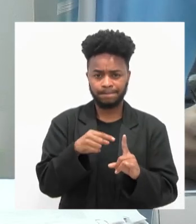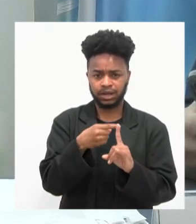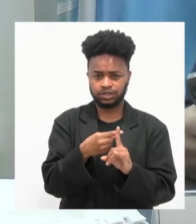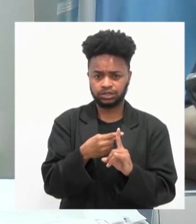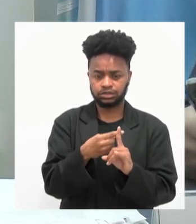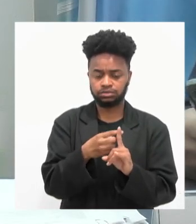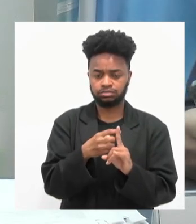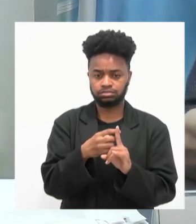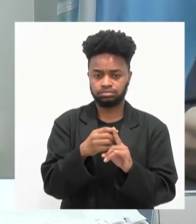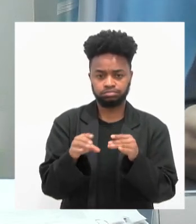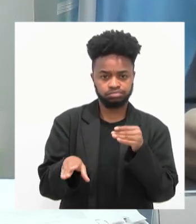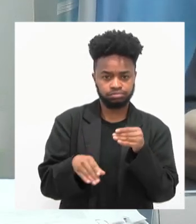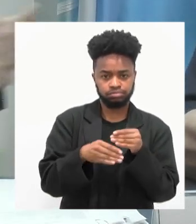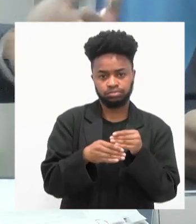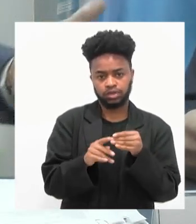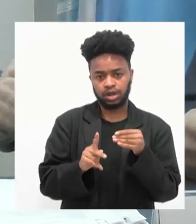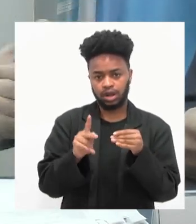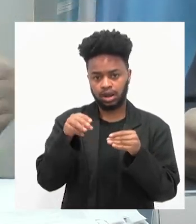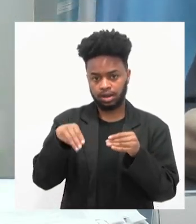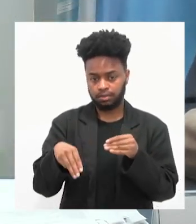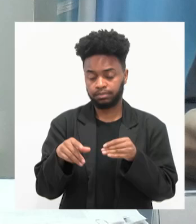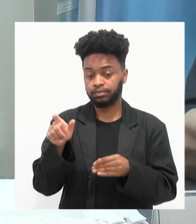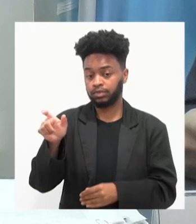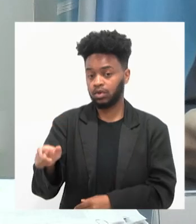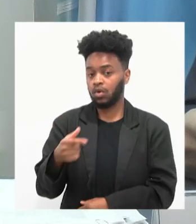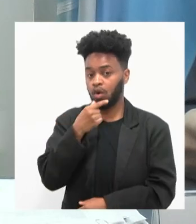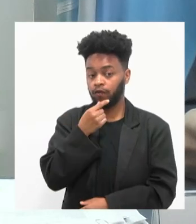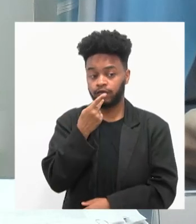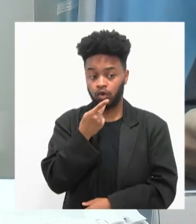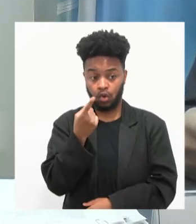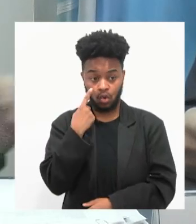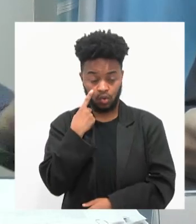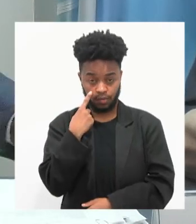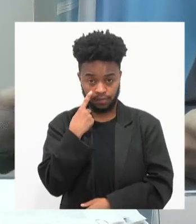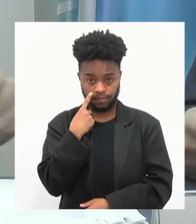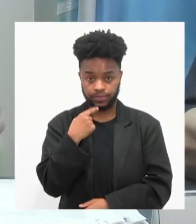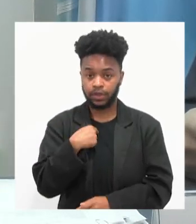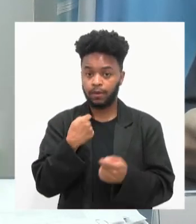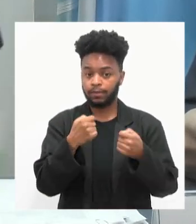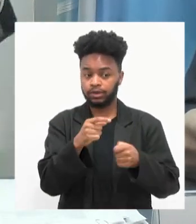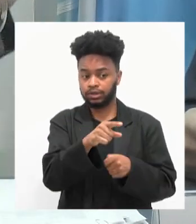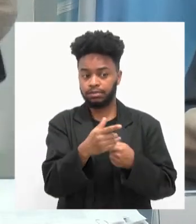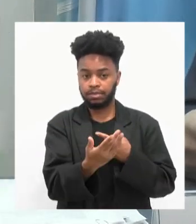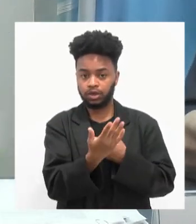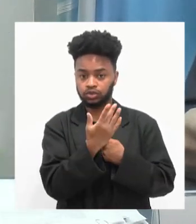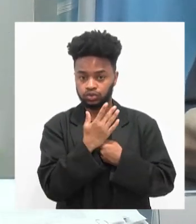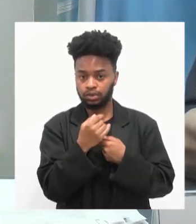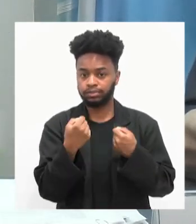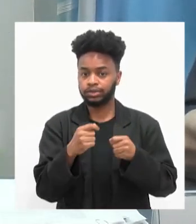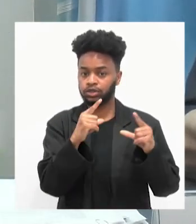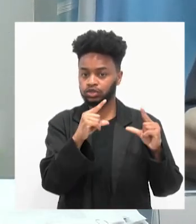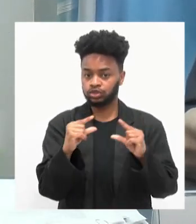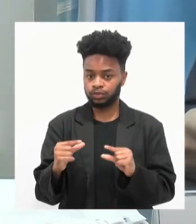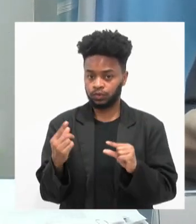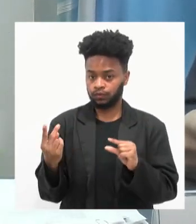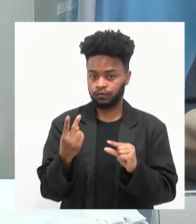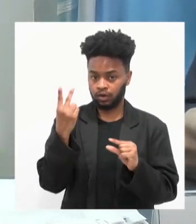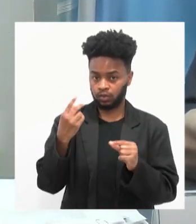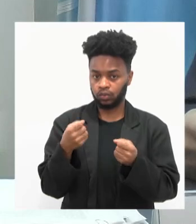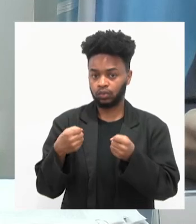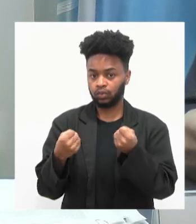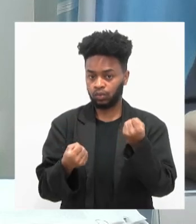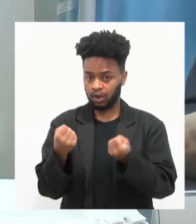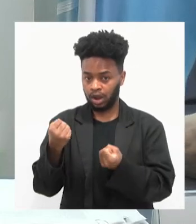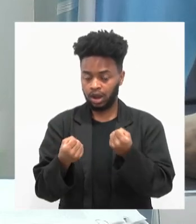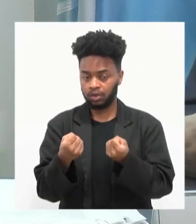KM. Aí, o cara chamou ele e falou assim, irmão, olha só, vou precisar da tua ajuda aí. Vou ter que diminuir um pouquinho o valor do carro